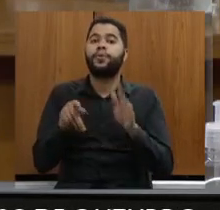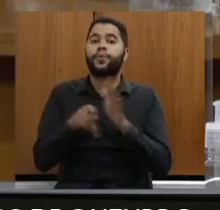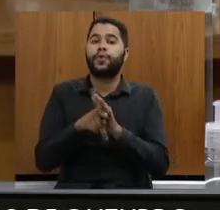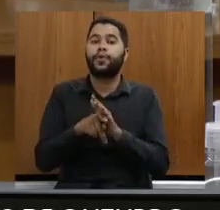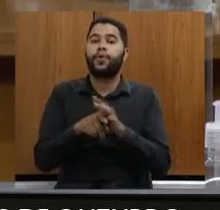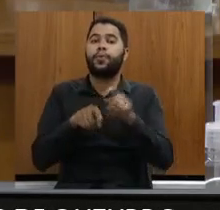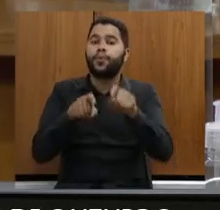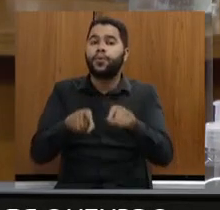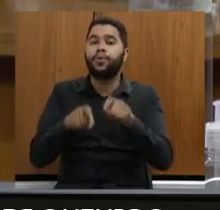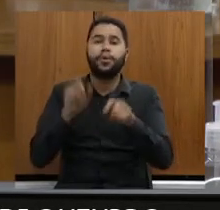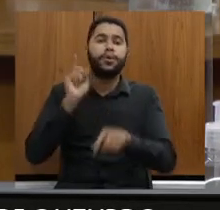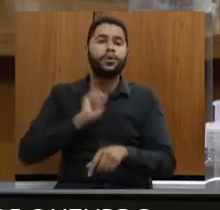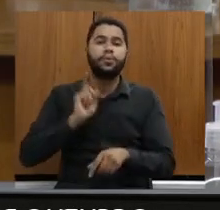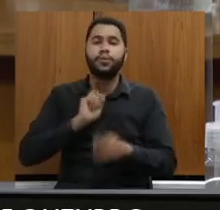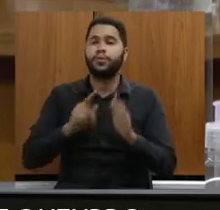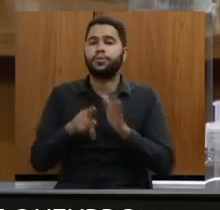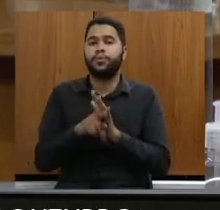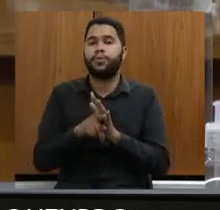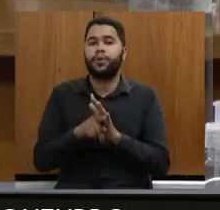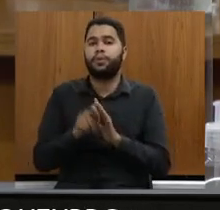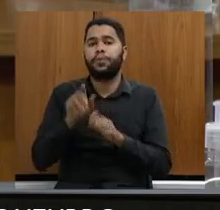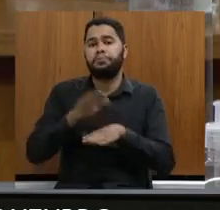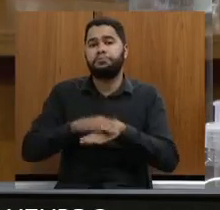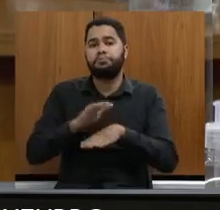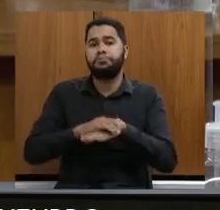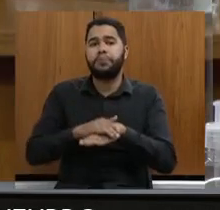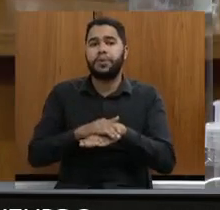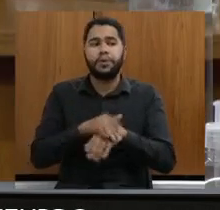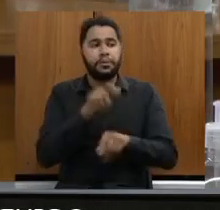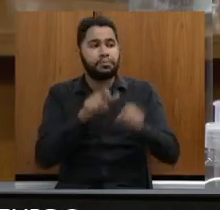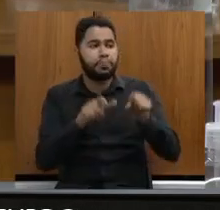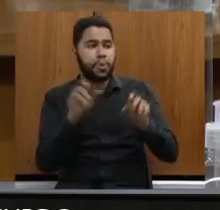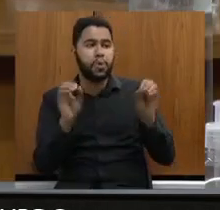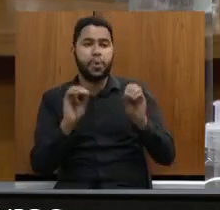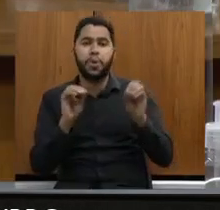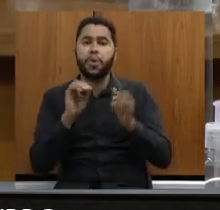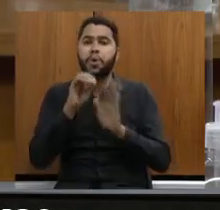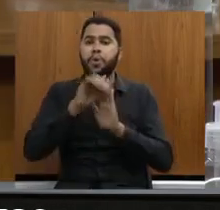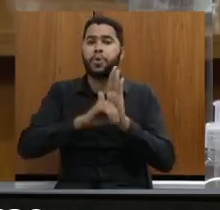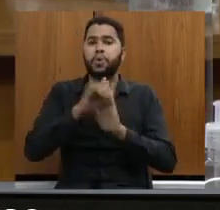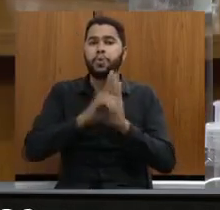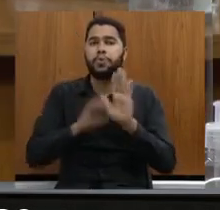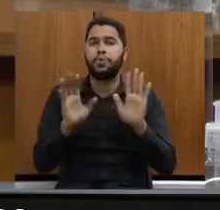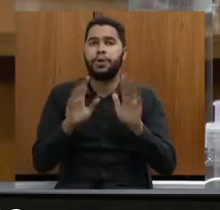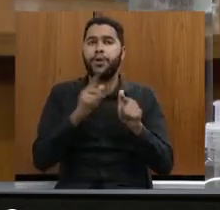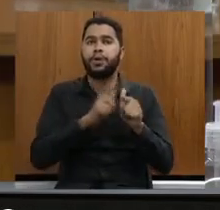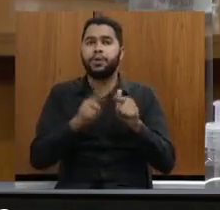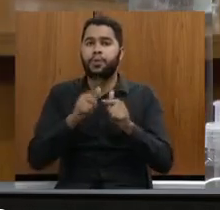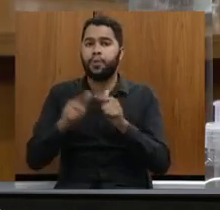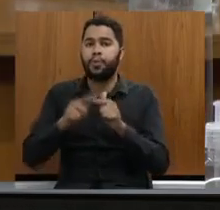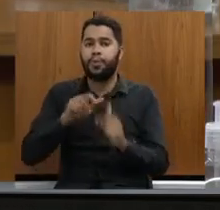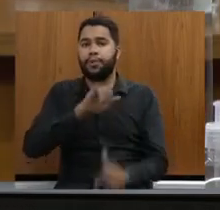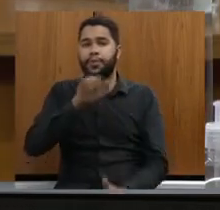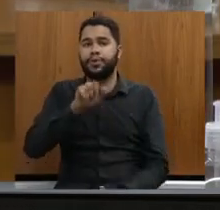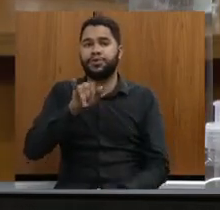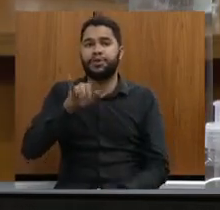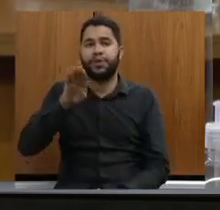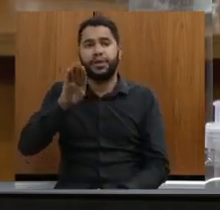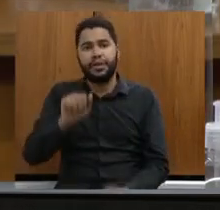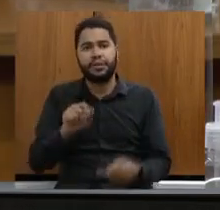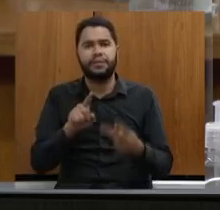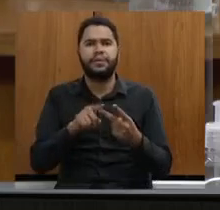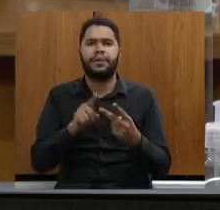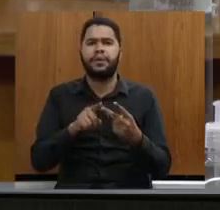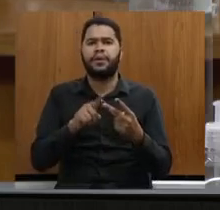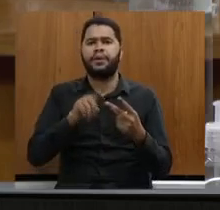todo o passivo do rolamento Ficou para ser a para cuidar sem gente e ser orçamento então nós podemos do Jaíba assim como